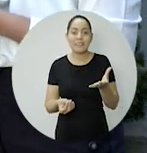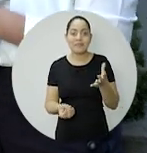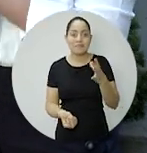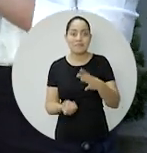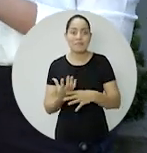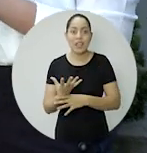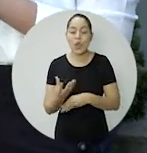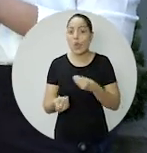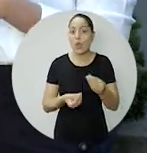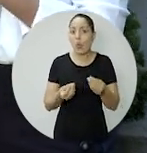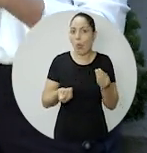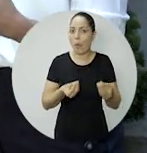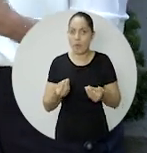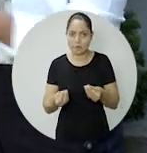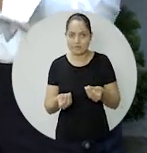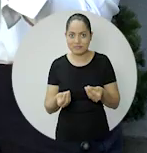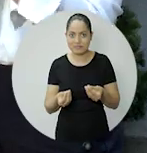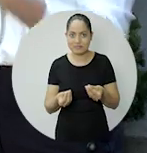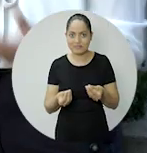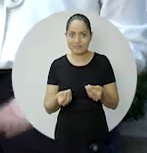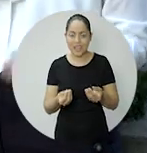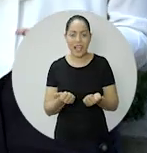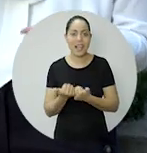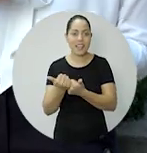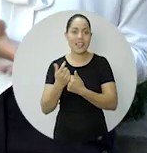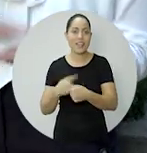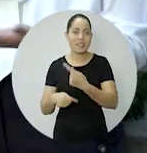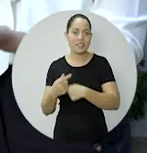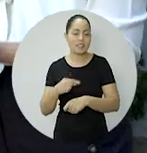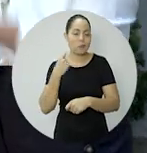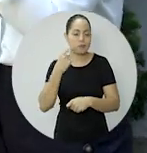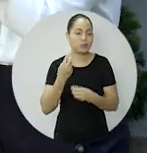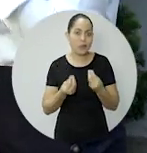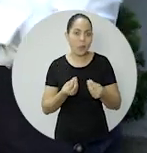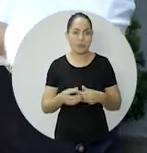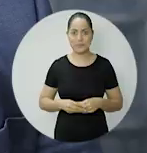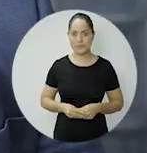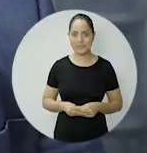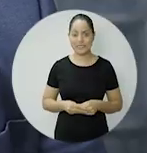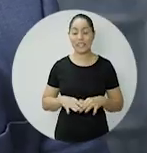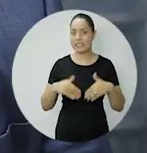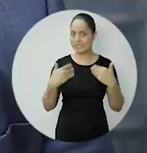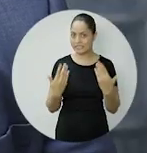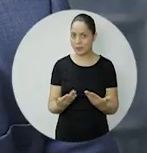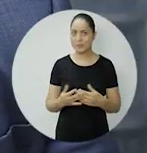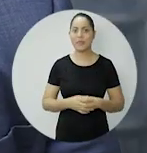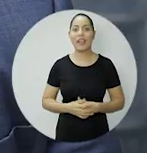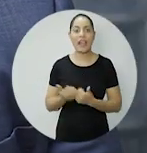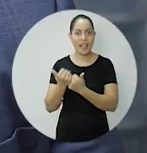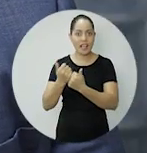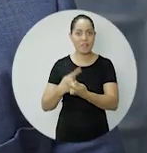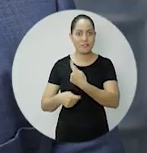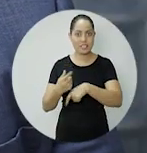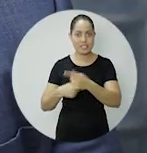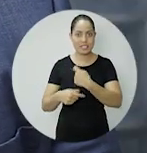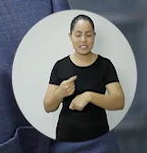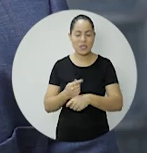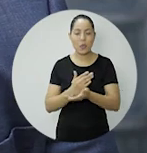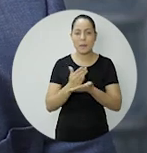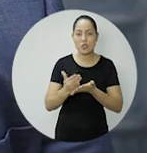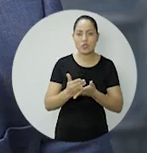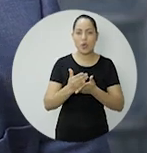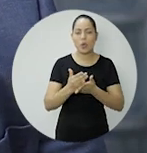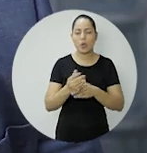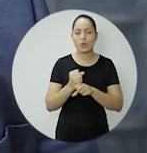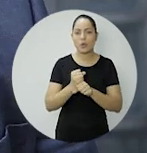doutor Pedro. Como que elas começaram? Como que surgiu a Caixa de Assistência dos Advogados? Pois bem, a Caixa de Assistência dos Advogados iniciou